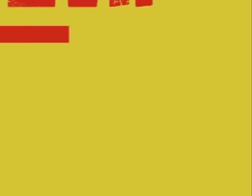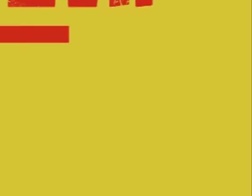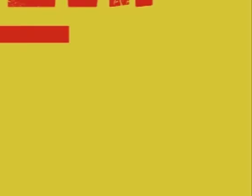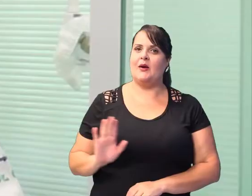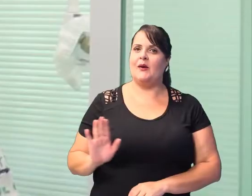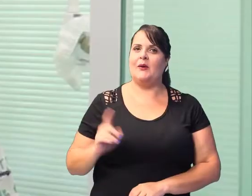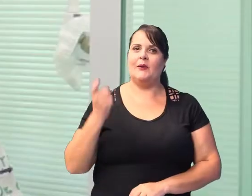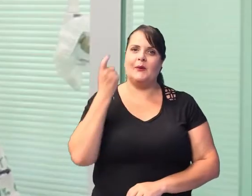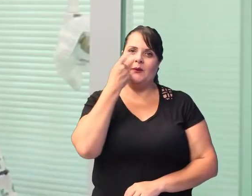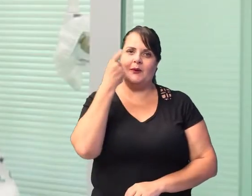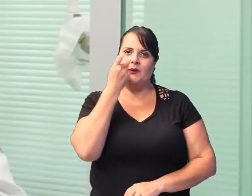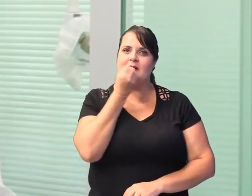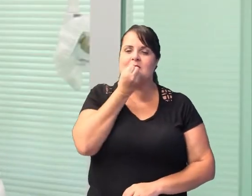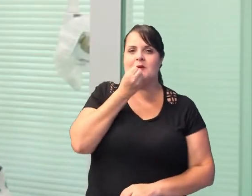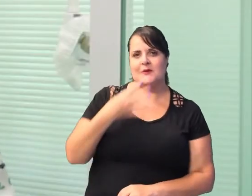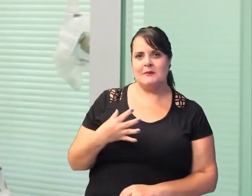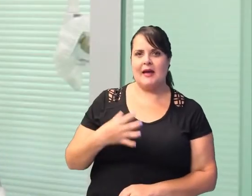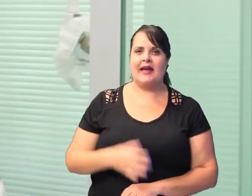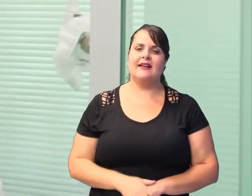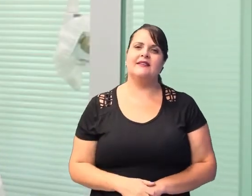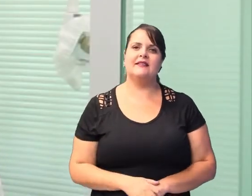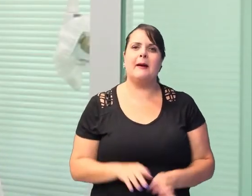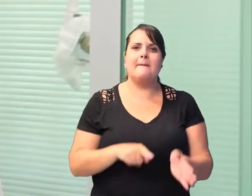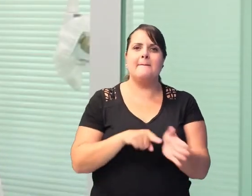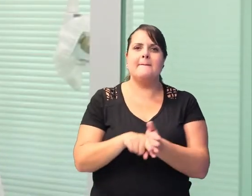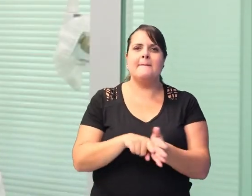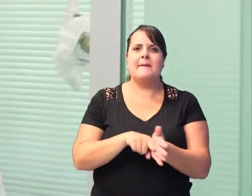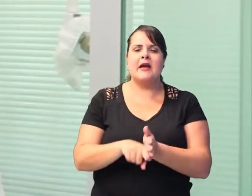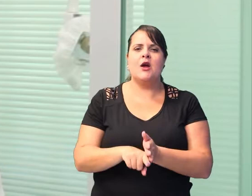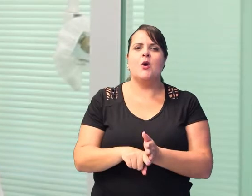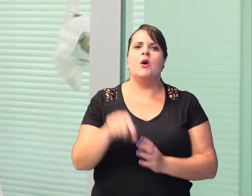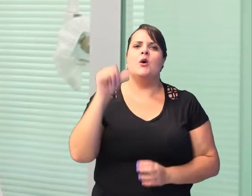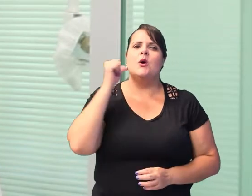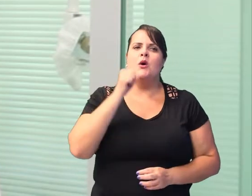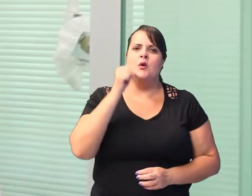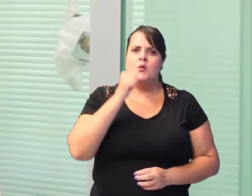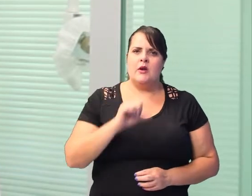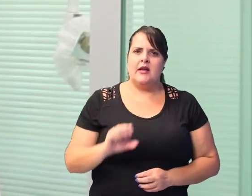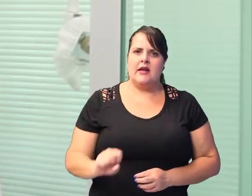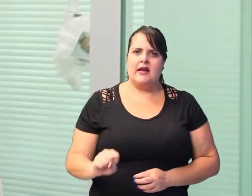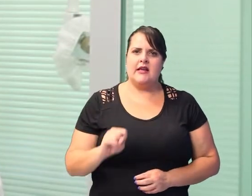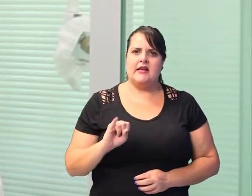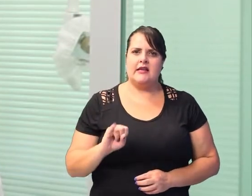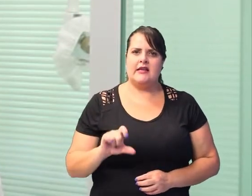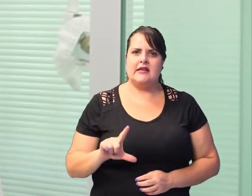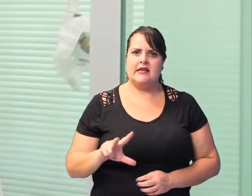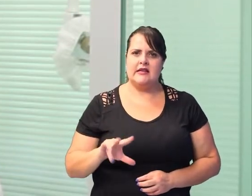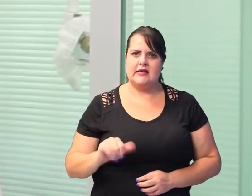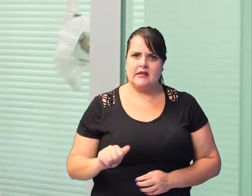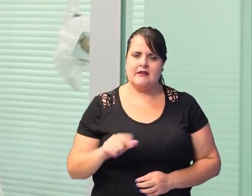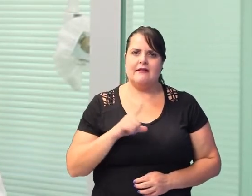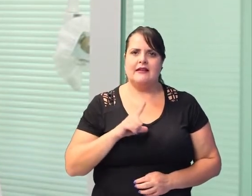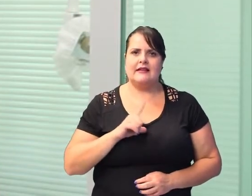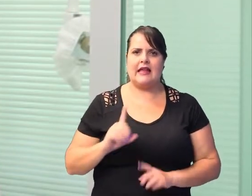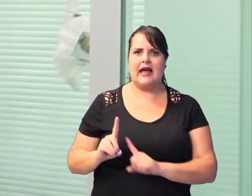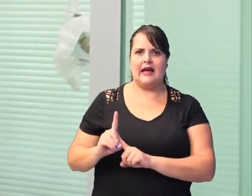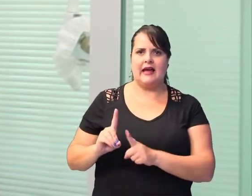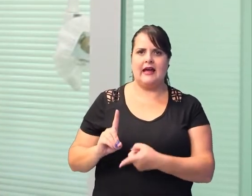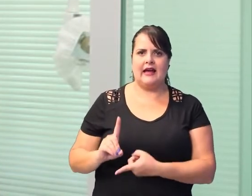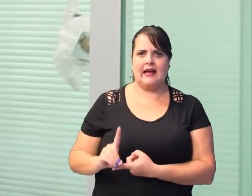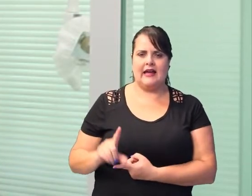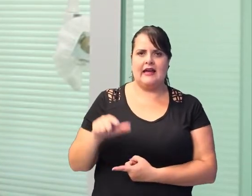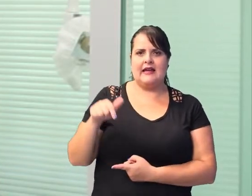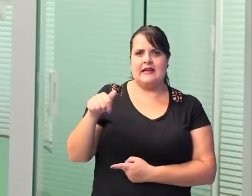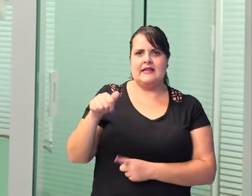o loucas tudo bem com você tem uma pergunta que da silva carvalho ela diz que está grávida de sete meses